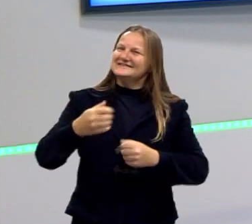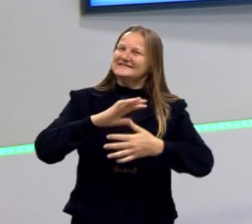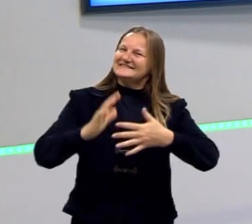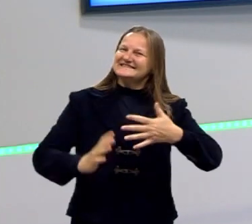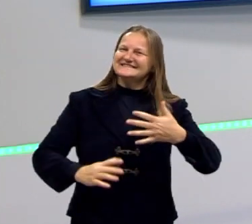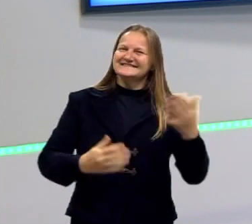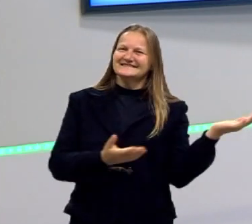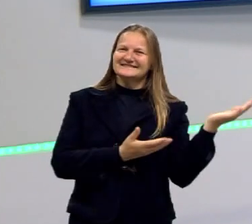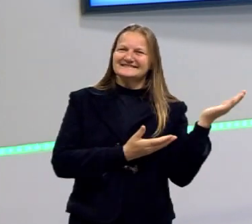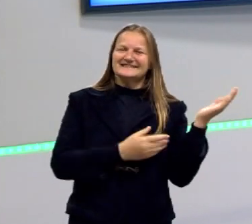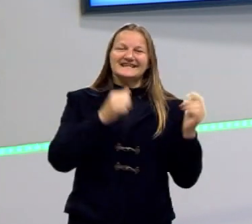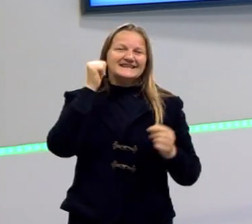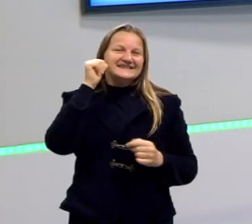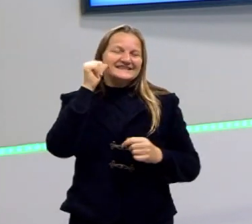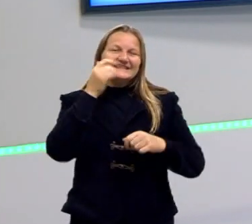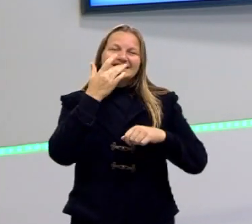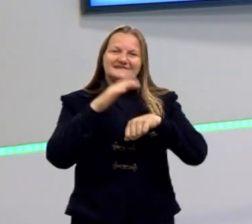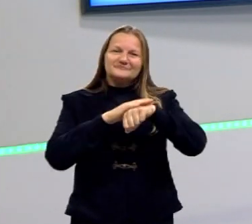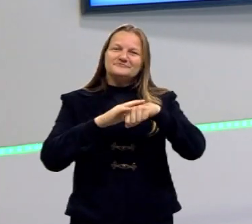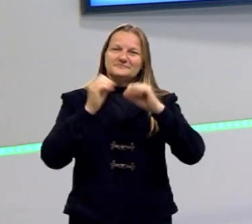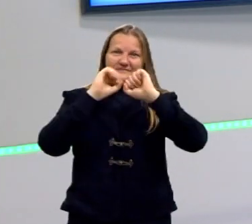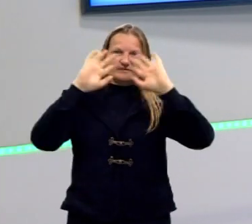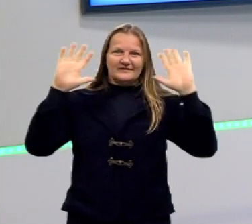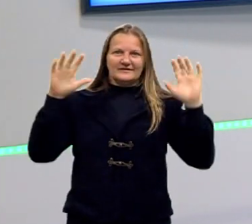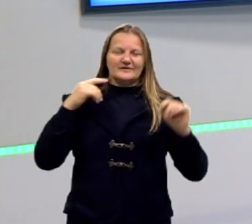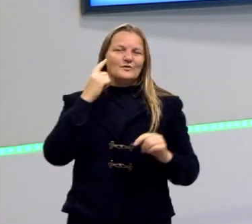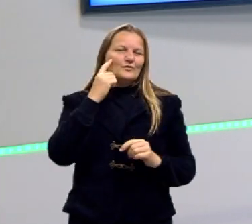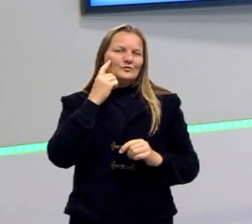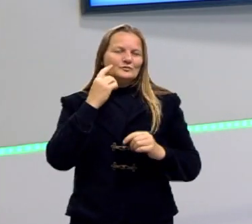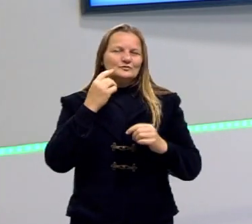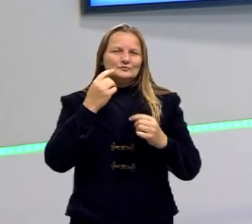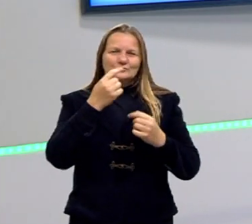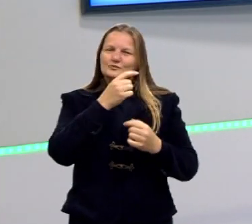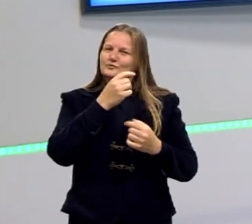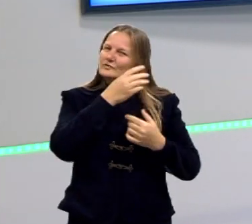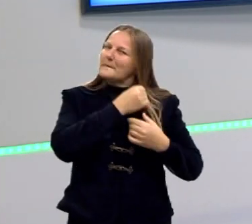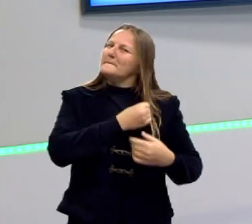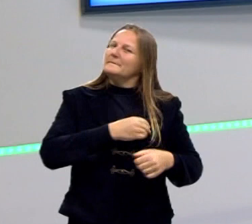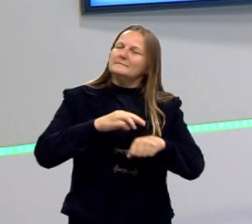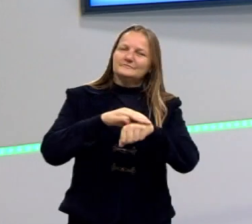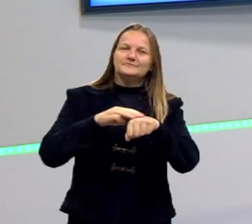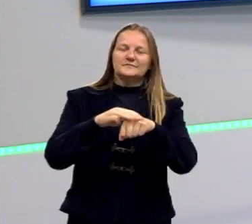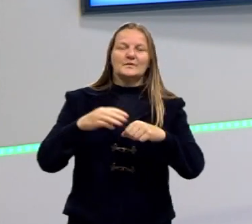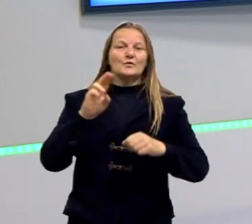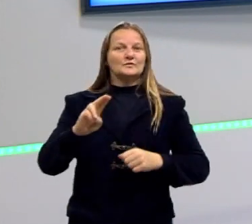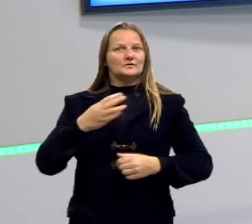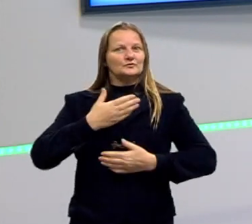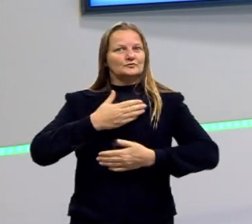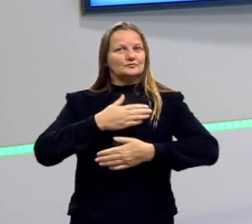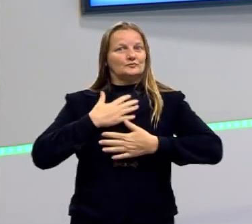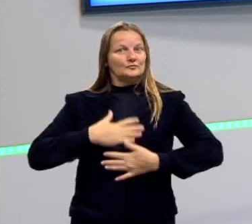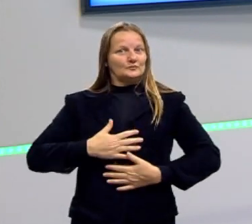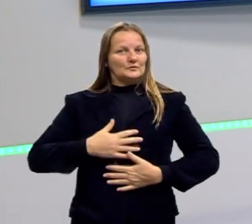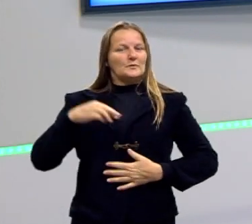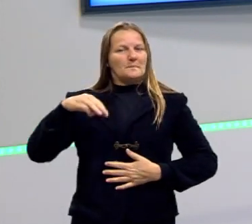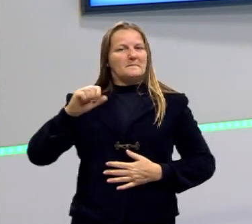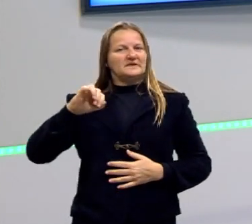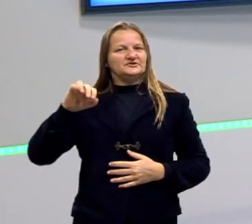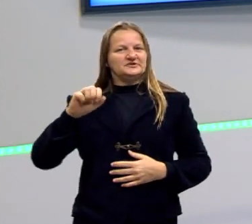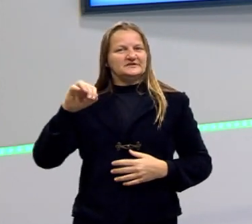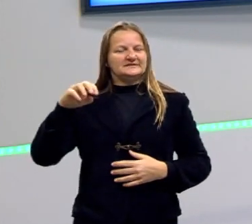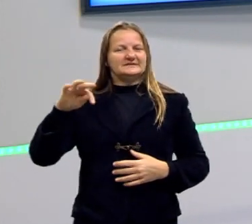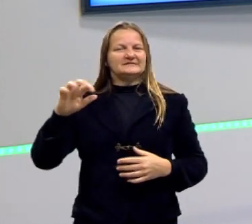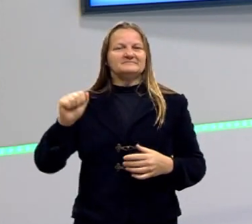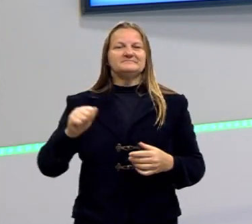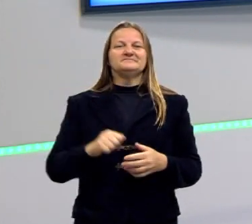Eu sou uma mulher branca de pele clara cabelos e olhos castanhos estão vestindo a camiseta do pré-enem na cor Magenta